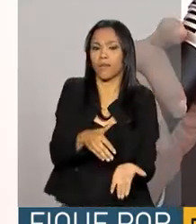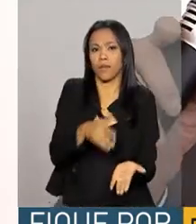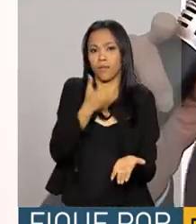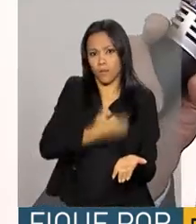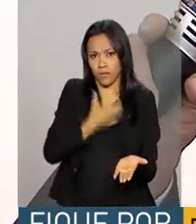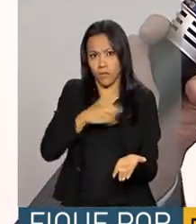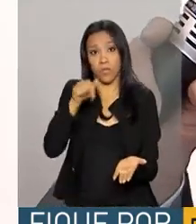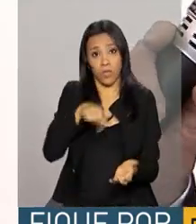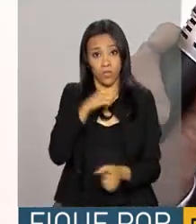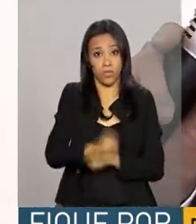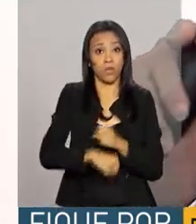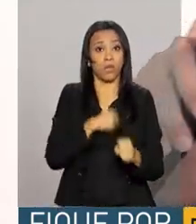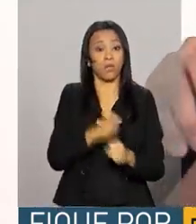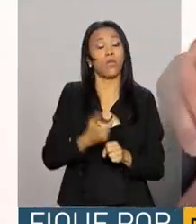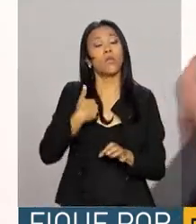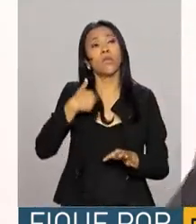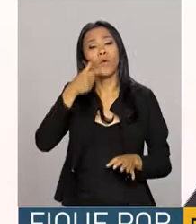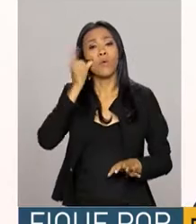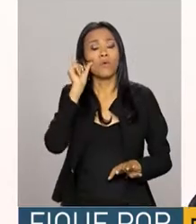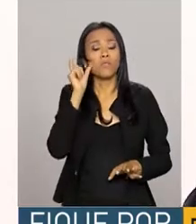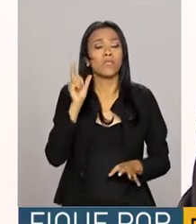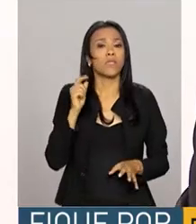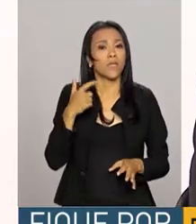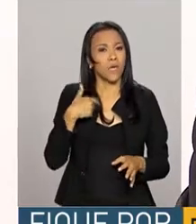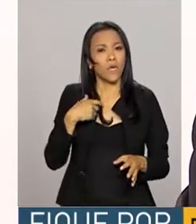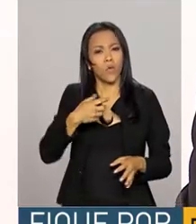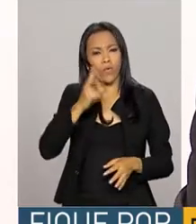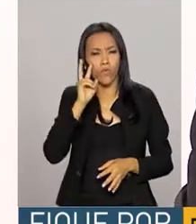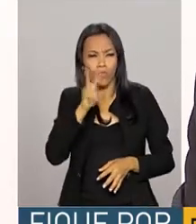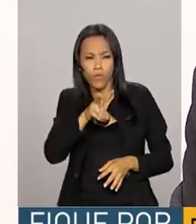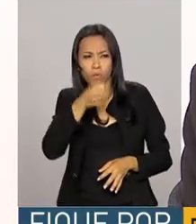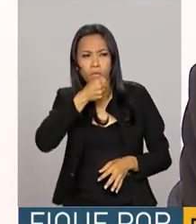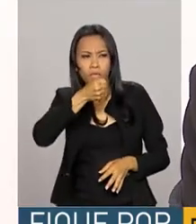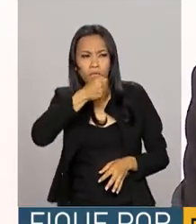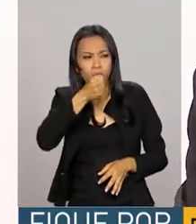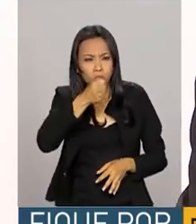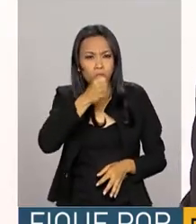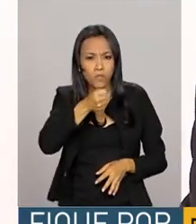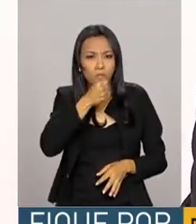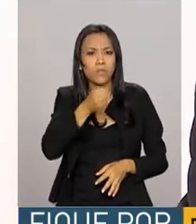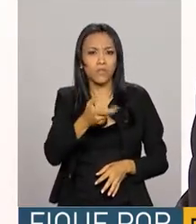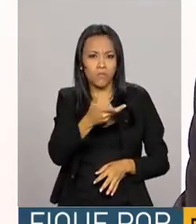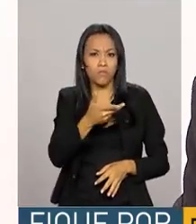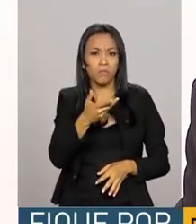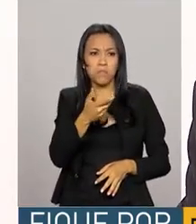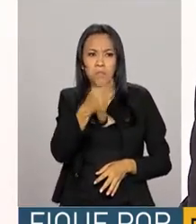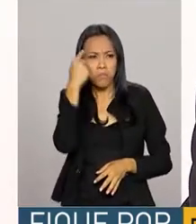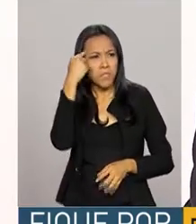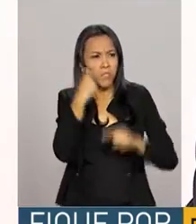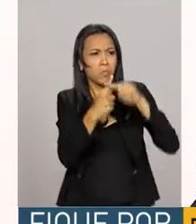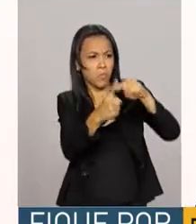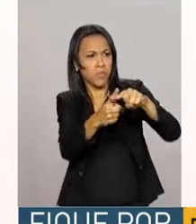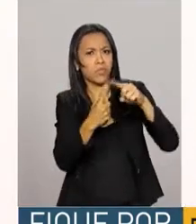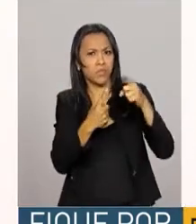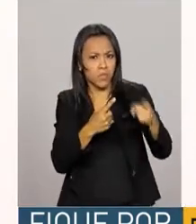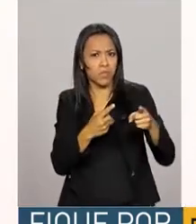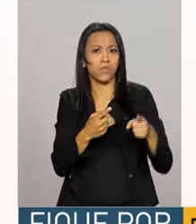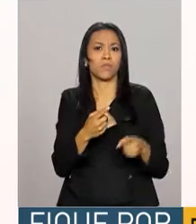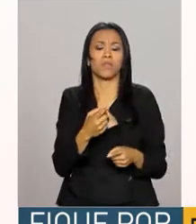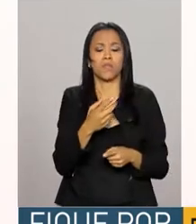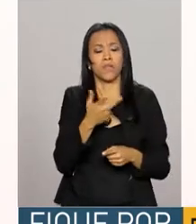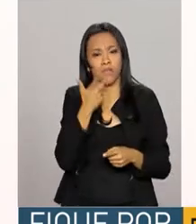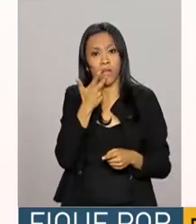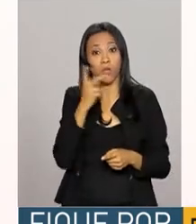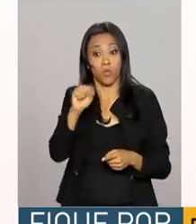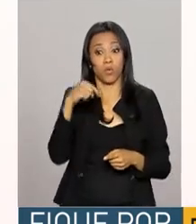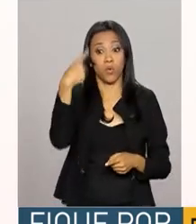e ontem melodia uma entrevista de luiz carlos mendonça de barros extremamente otimista extremamente otimista ele segue no ano